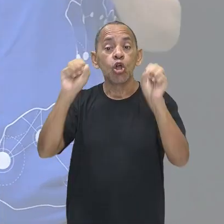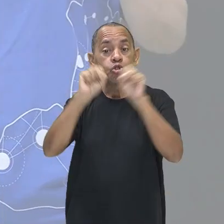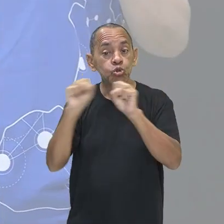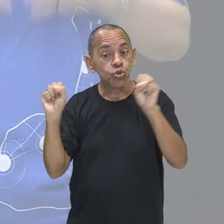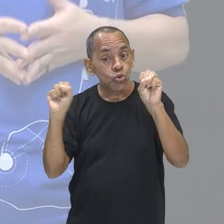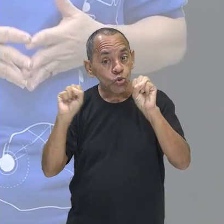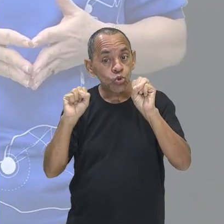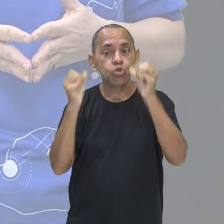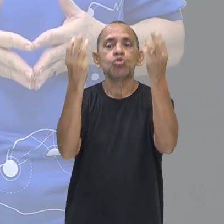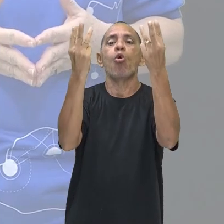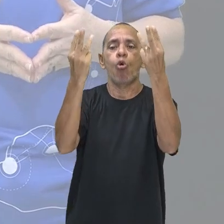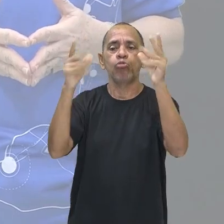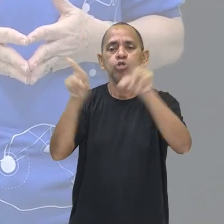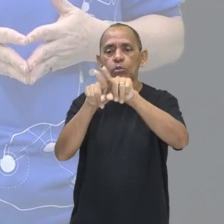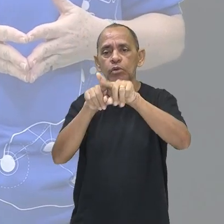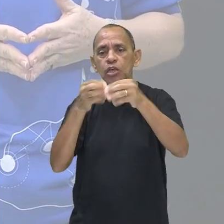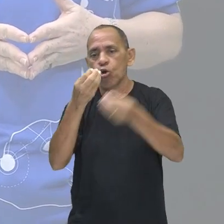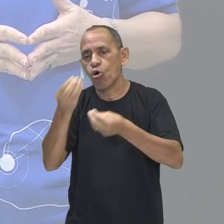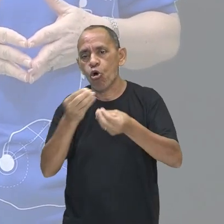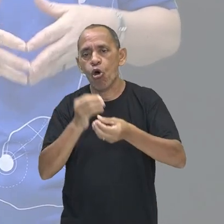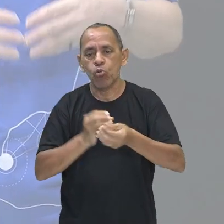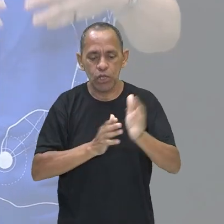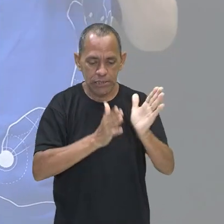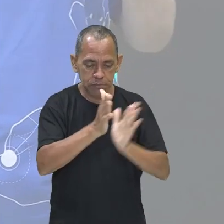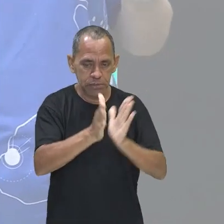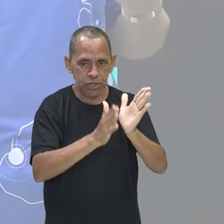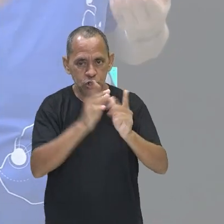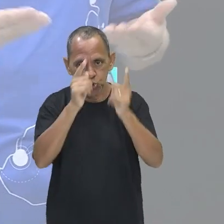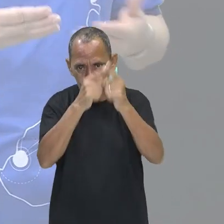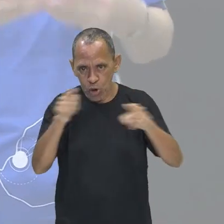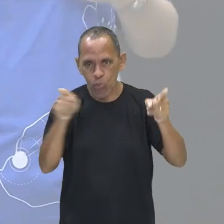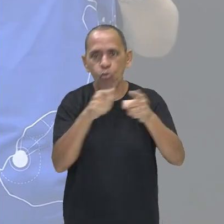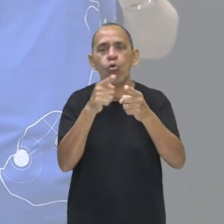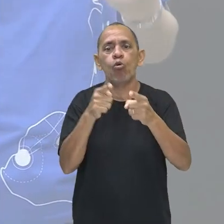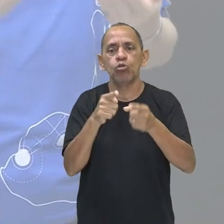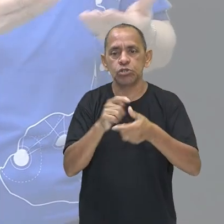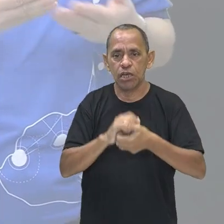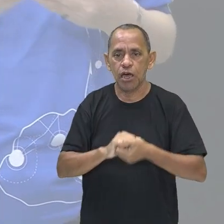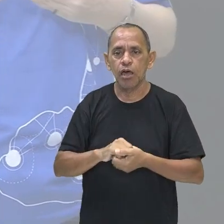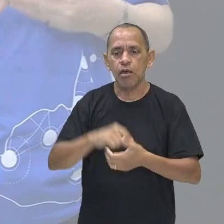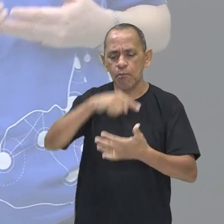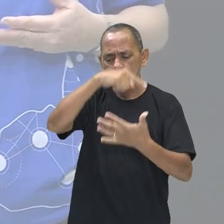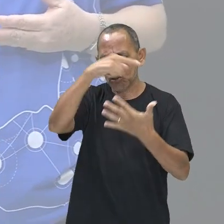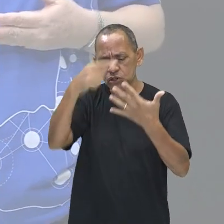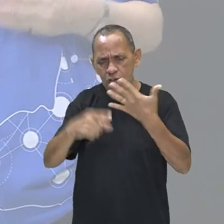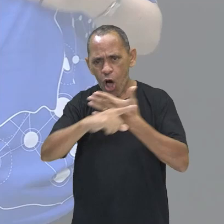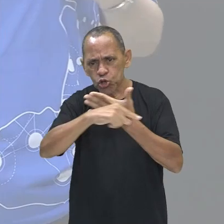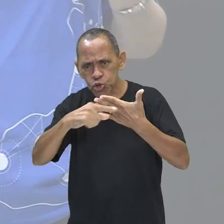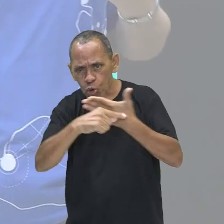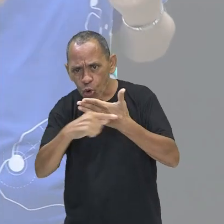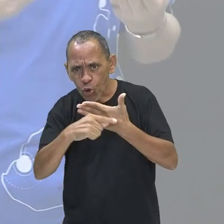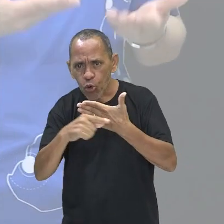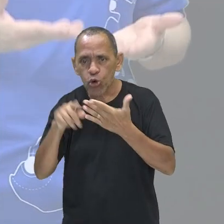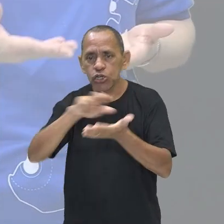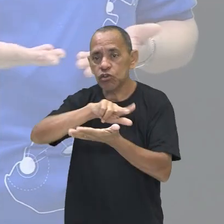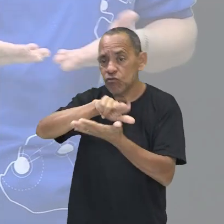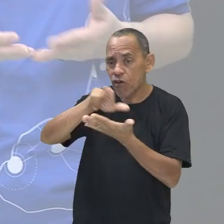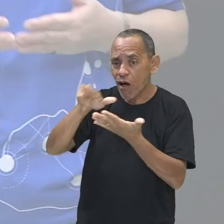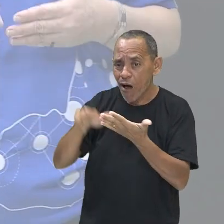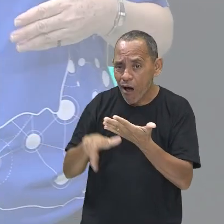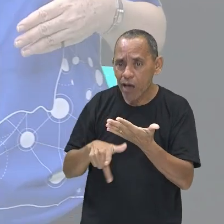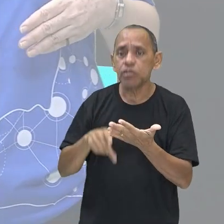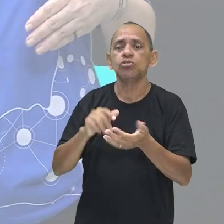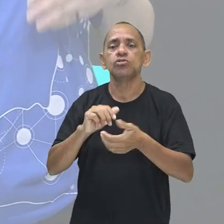musical que foi a Bossa Nova, tá? Que traz João Gilberto, Tom Jobim, certo? Vinícius de